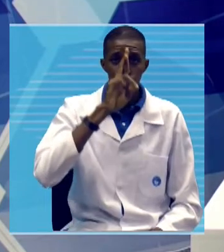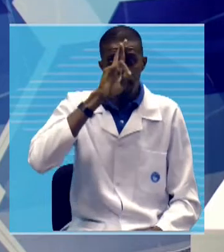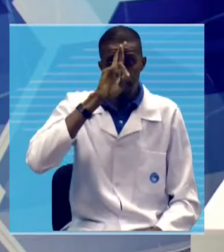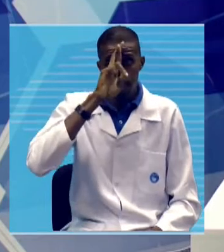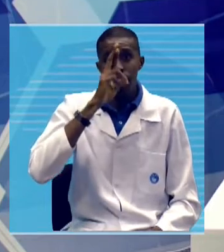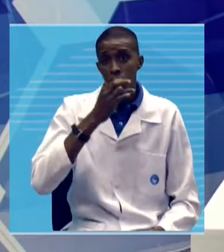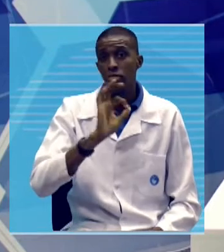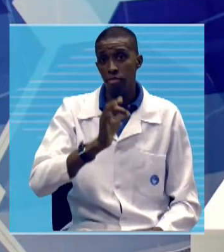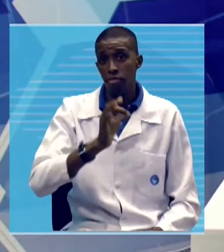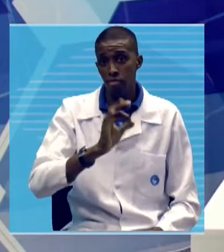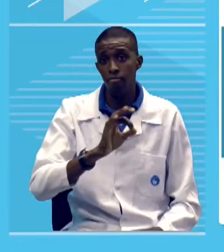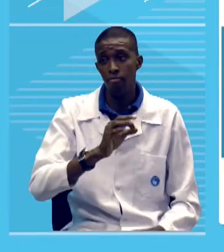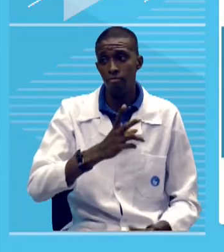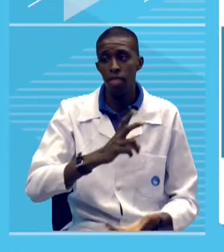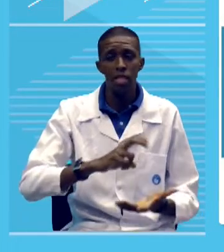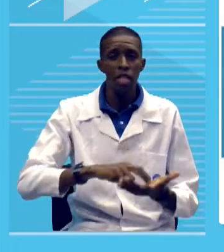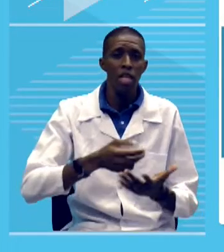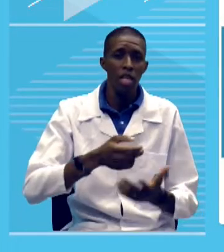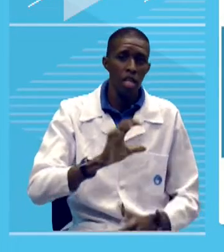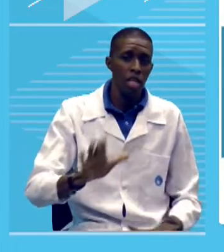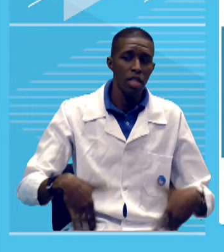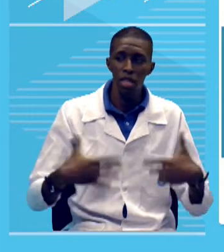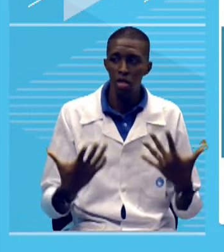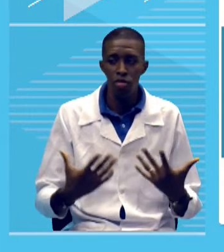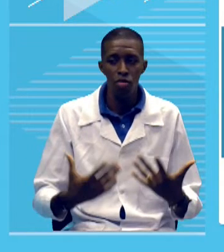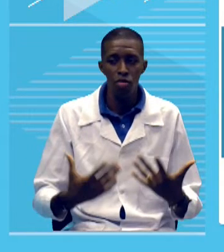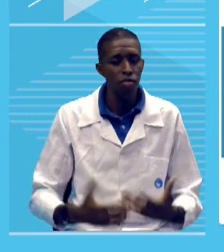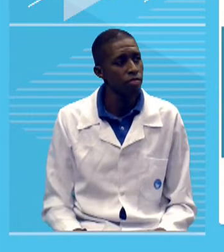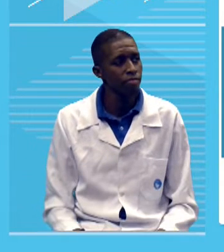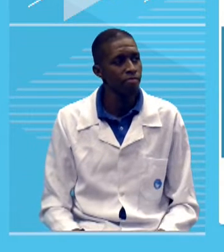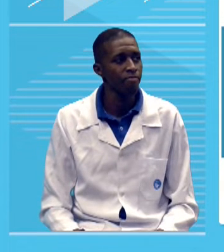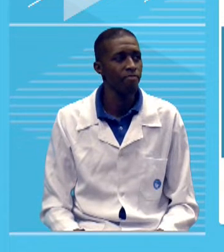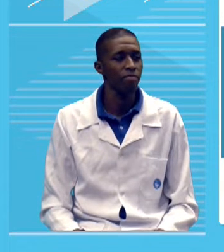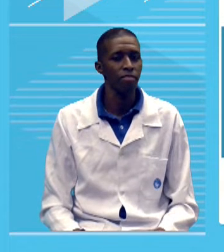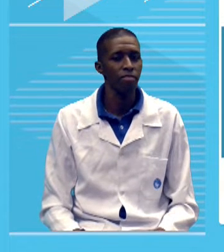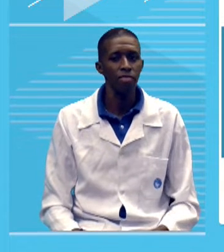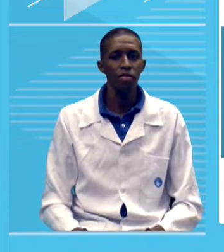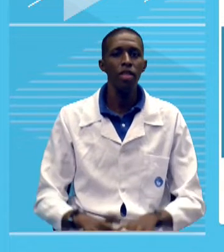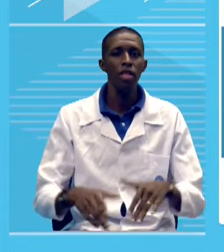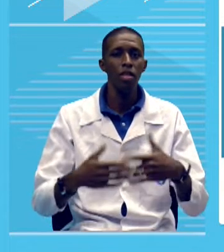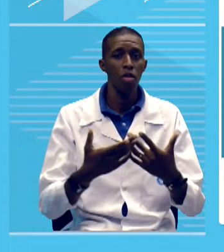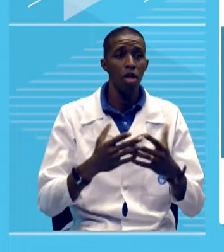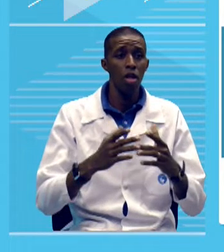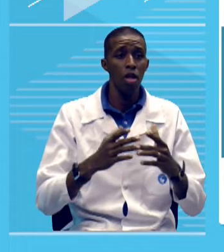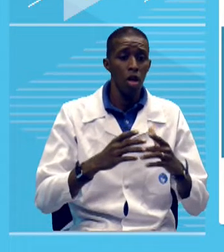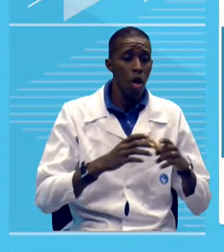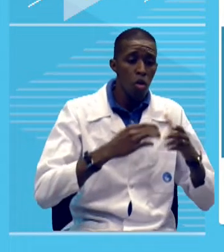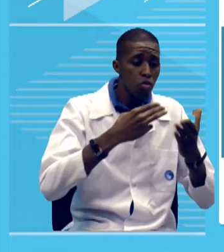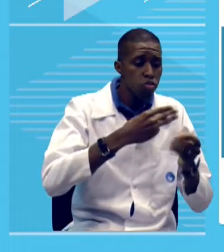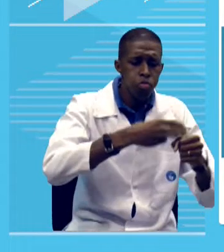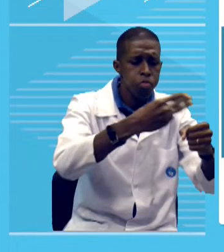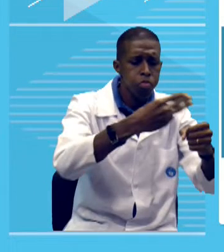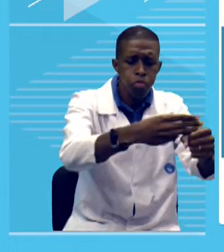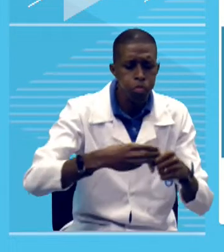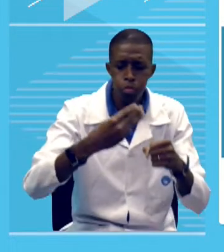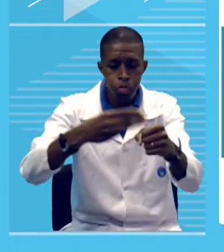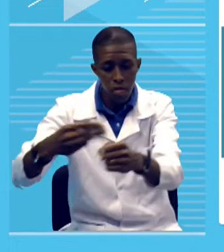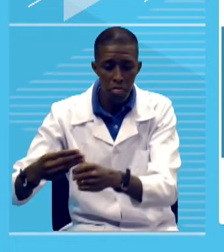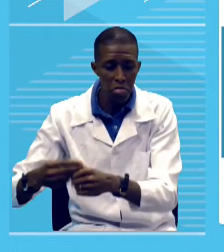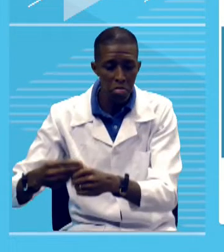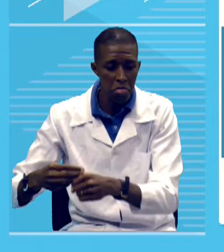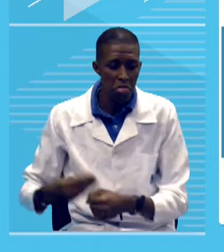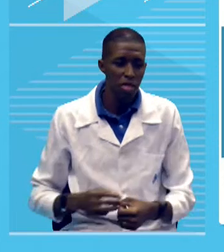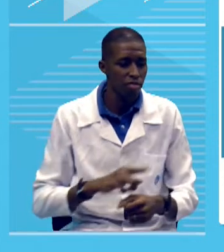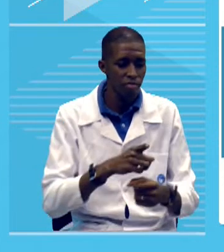levando o conhecimento o nosso projeto Educacional chegando a vários pontos do Estado do Piauí e coisa boa vamos à luta né